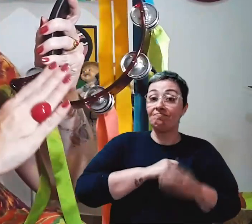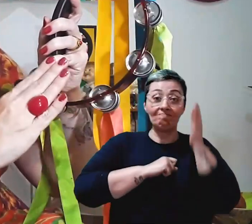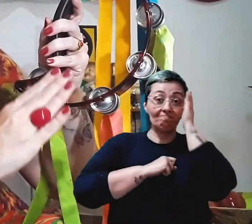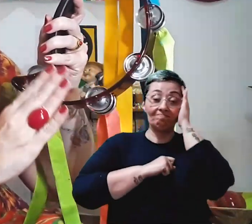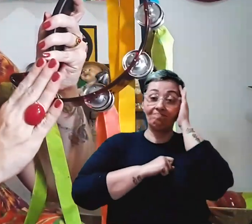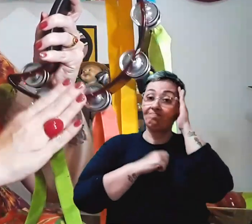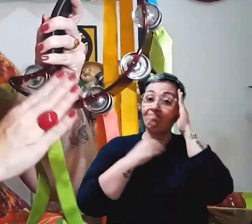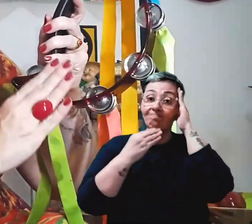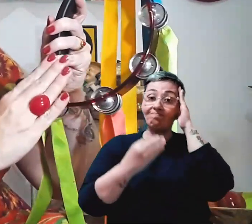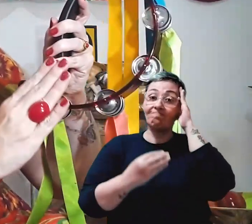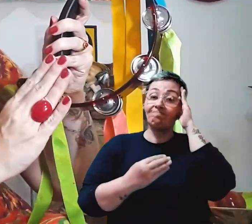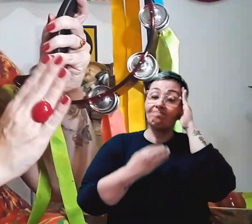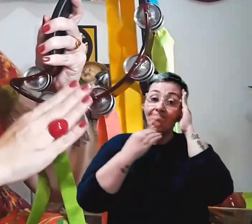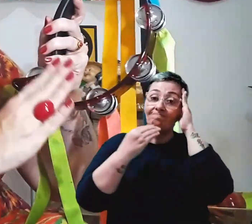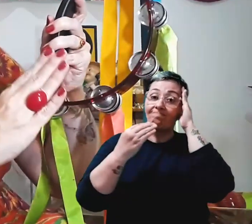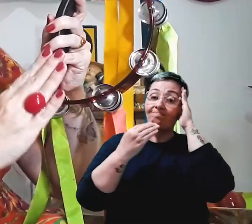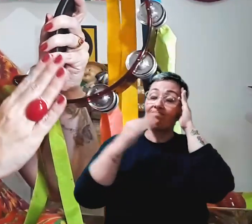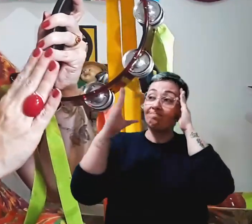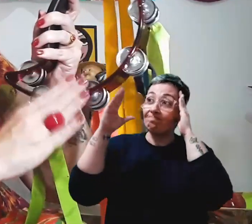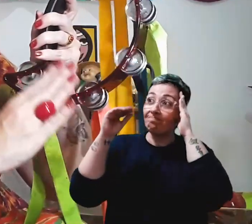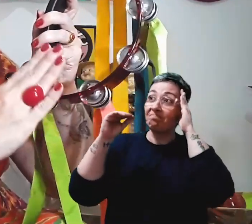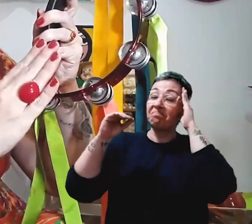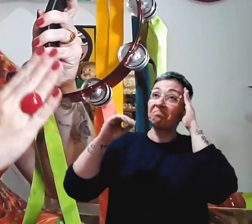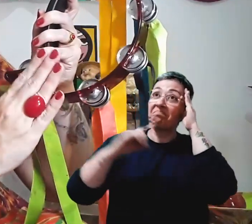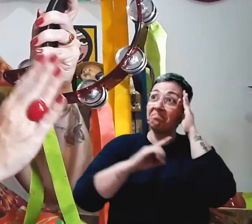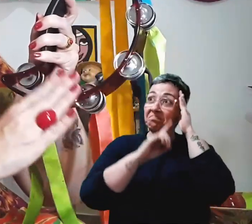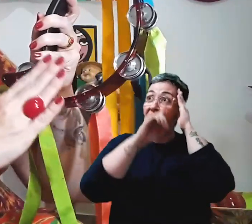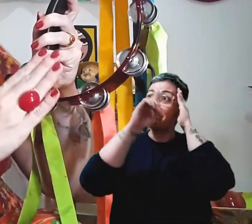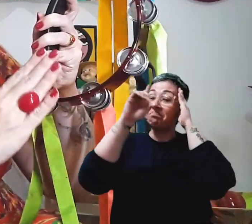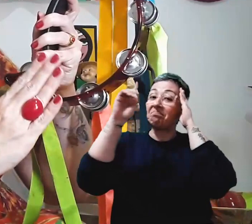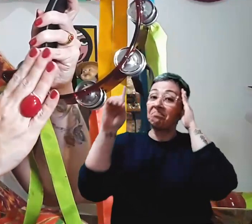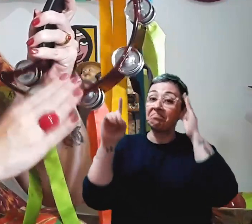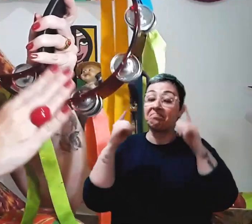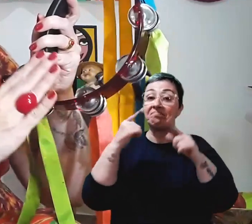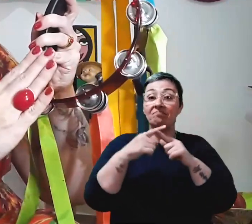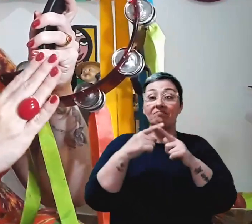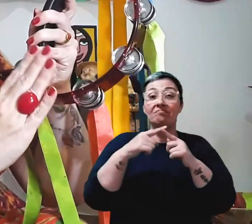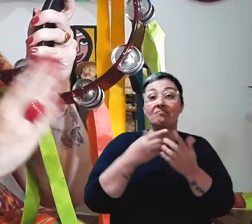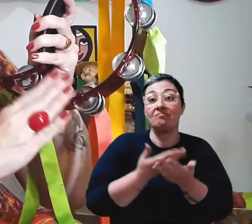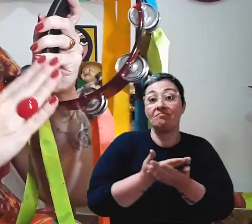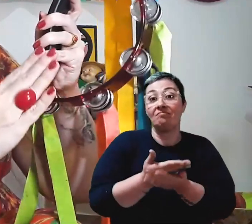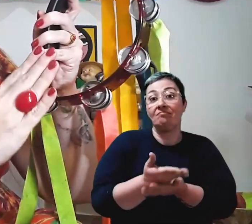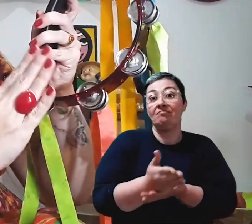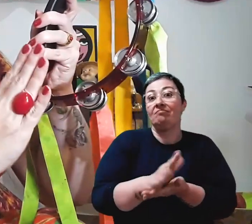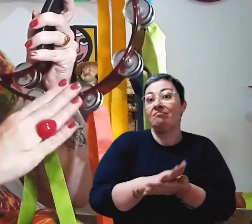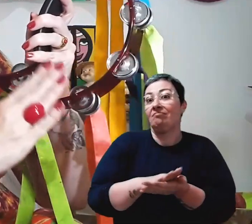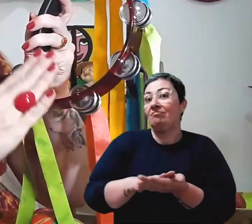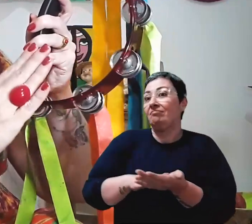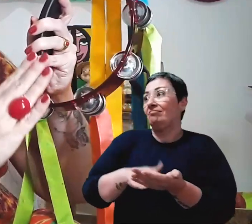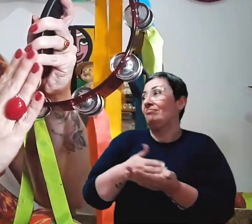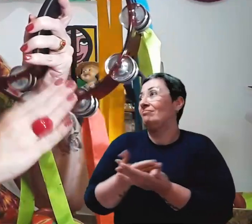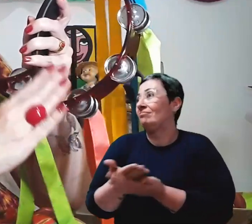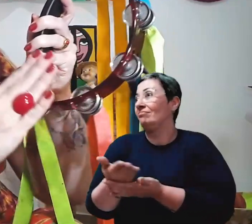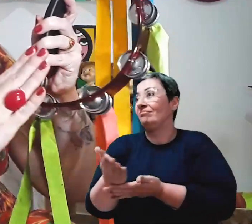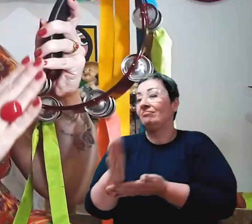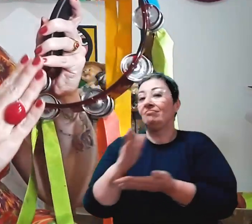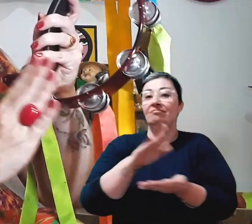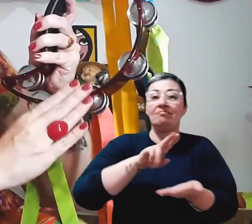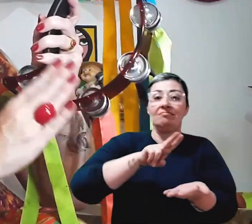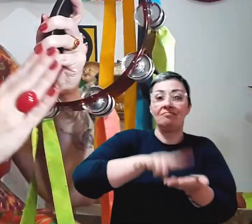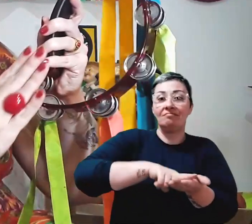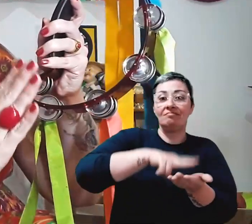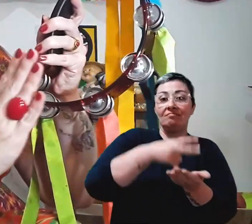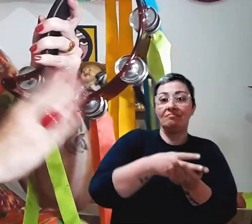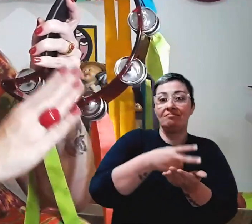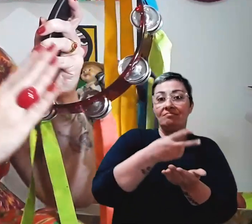dorme, nem de noite, nem de dia, fica rolando na cama,